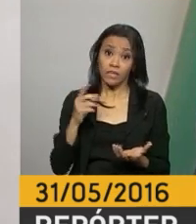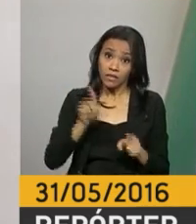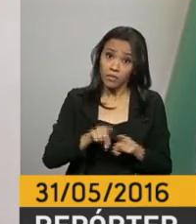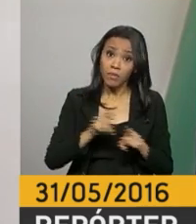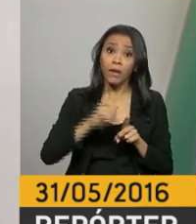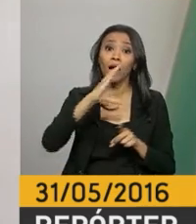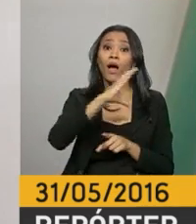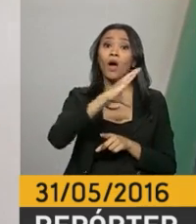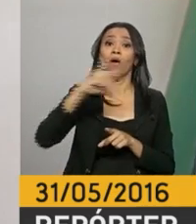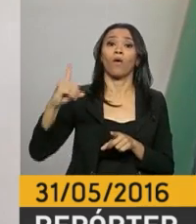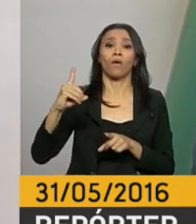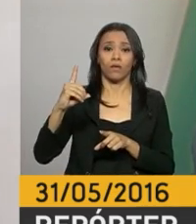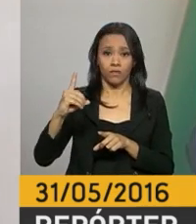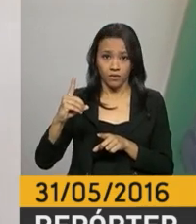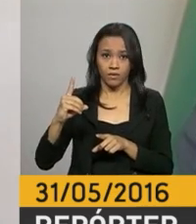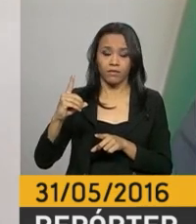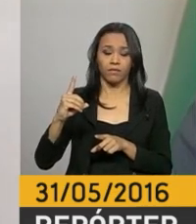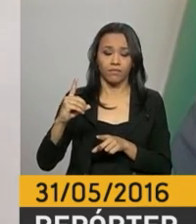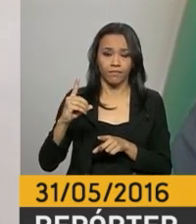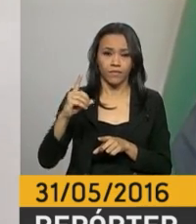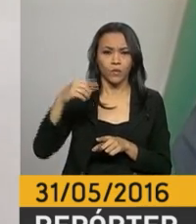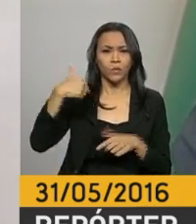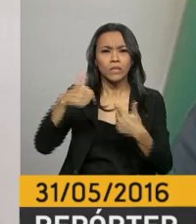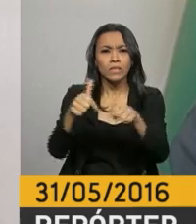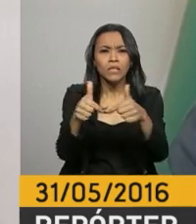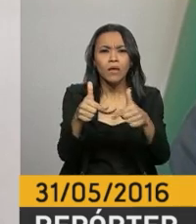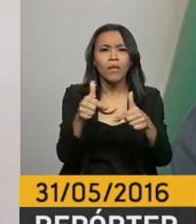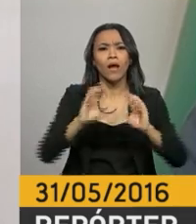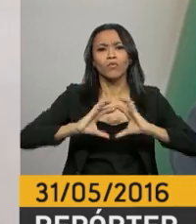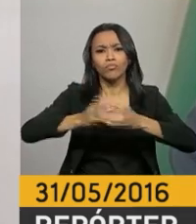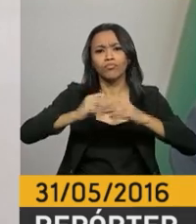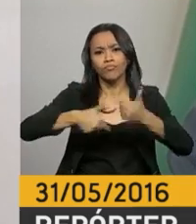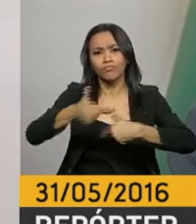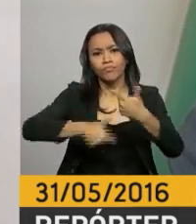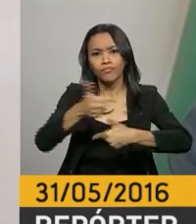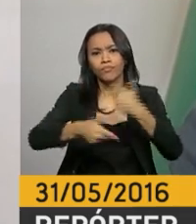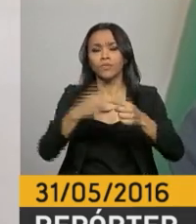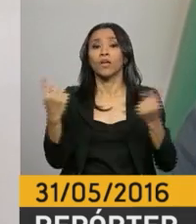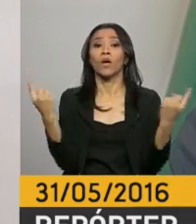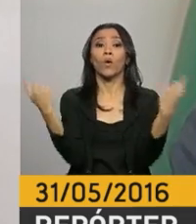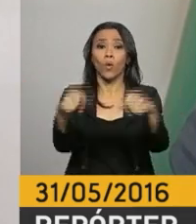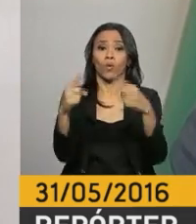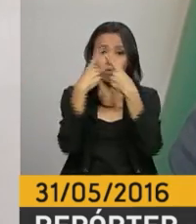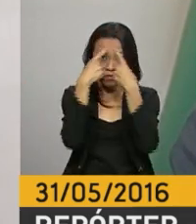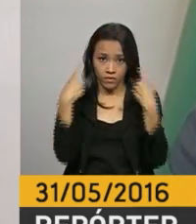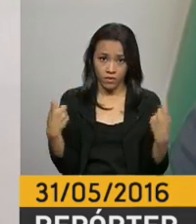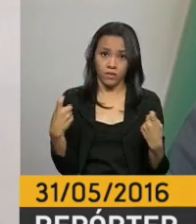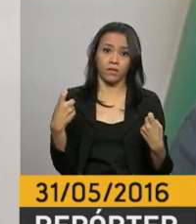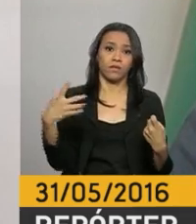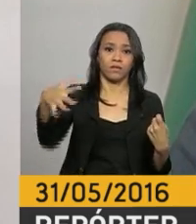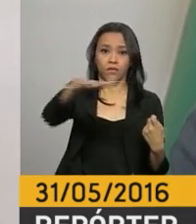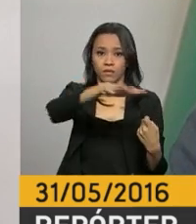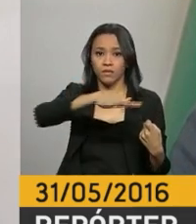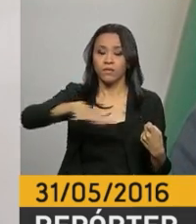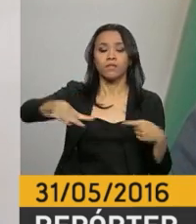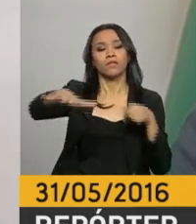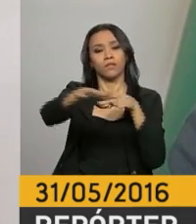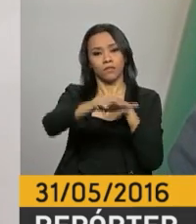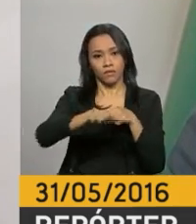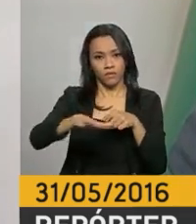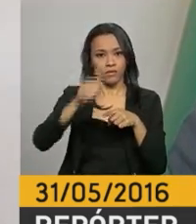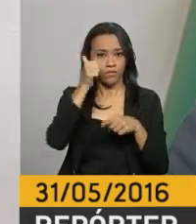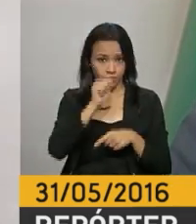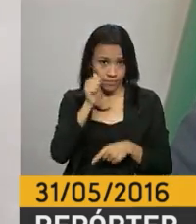coordenar, levantar e coordenar os trabalhos de combate à violência contra